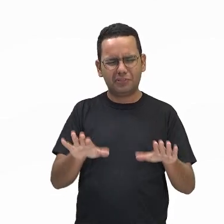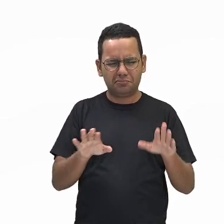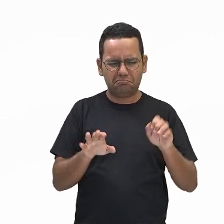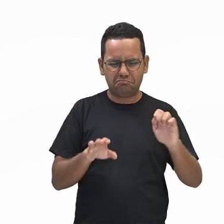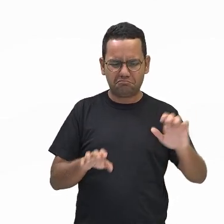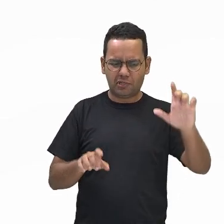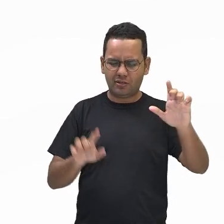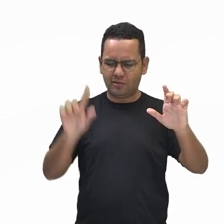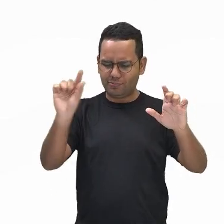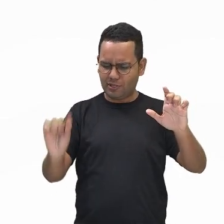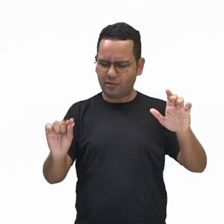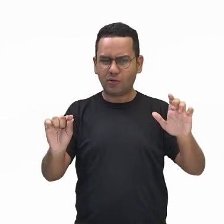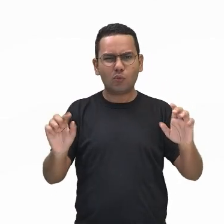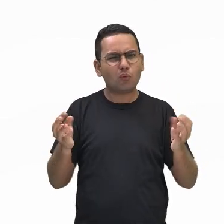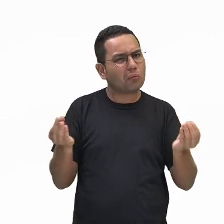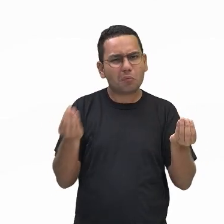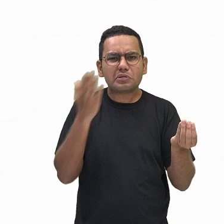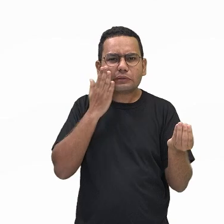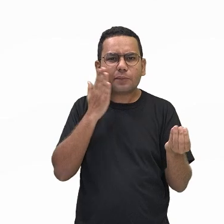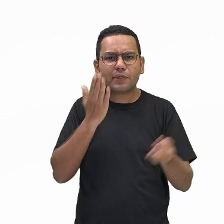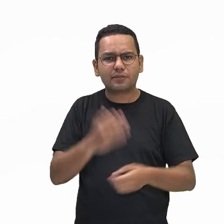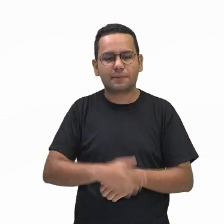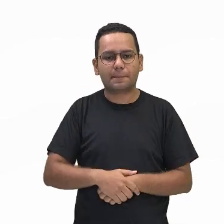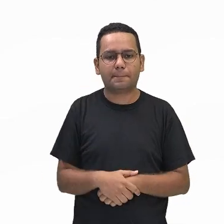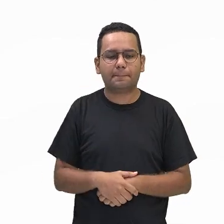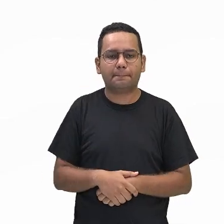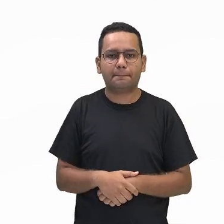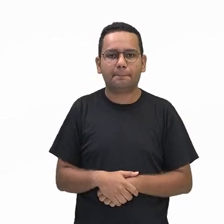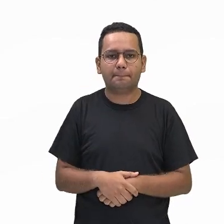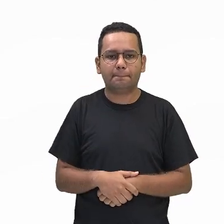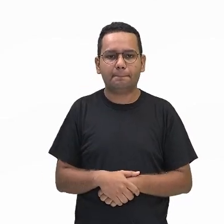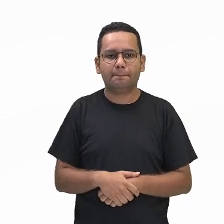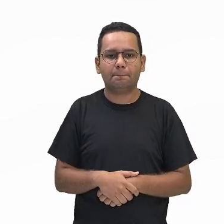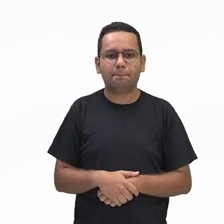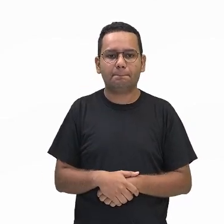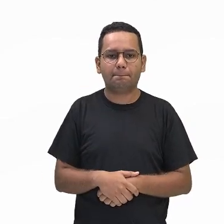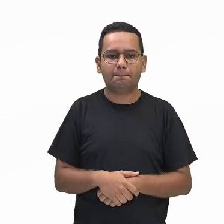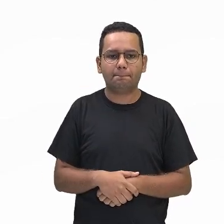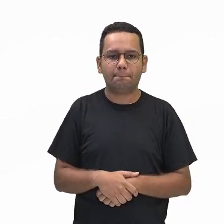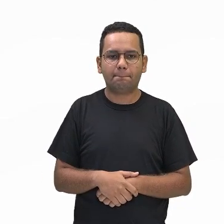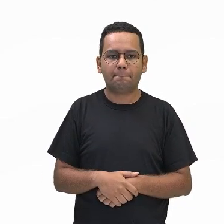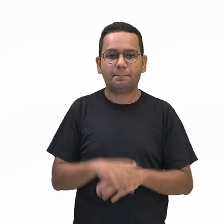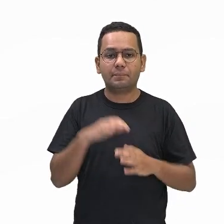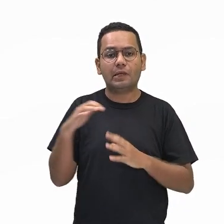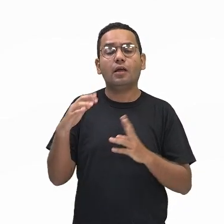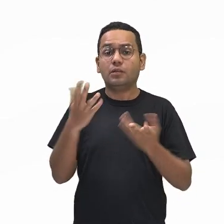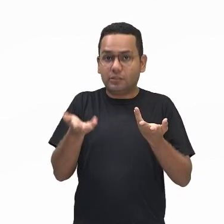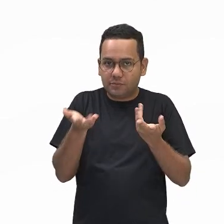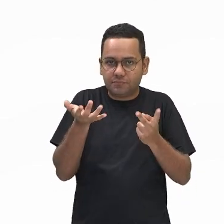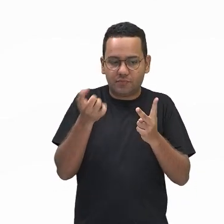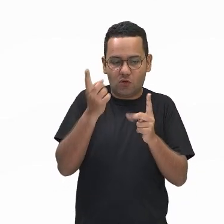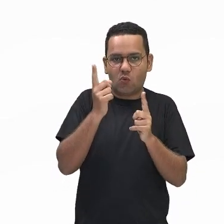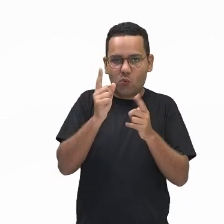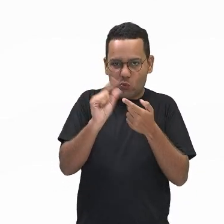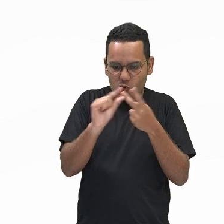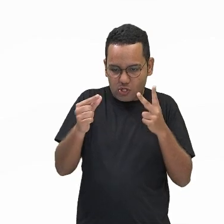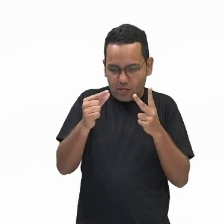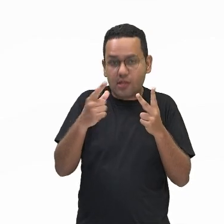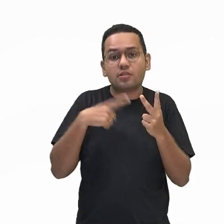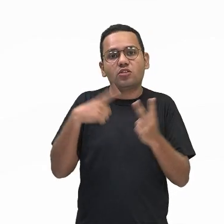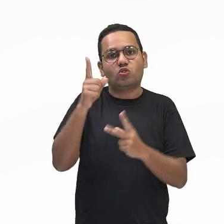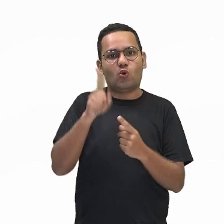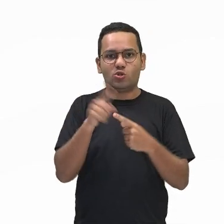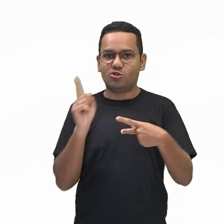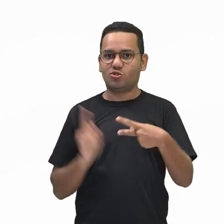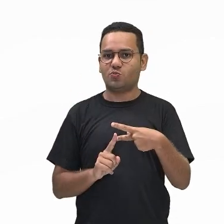A gente vai classificar eles. Então, os genes, eles podem ser classificados em dominantes ou recessivos. Os